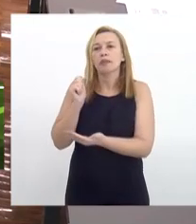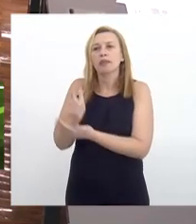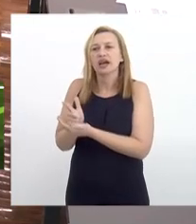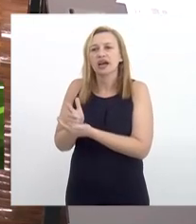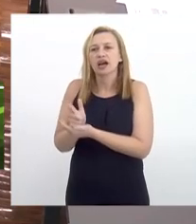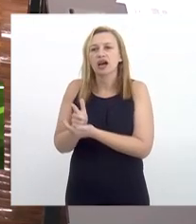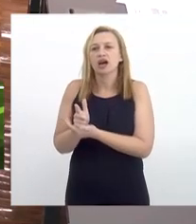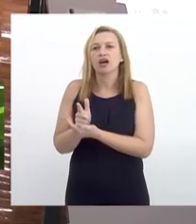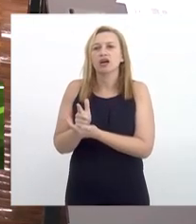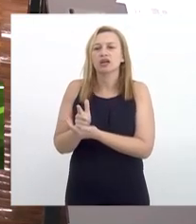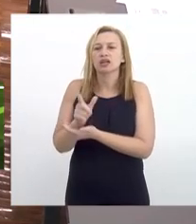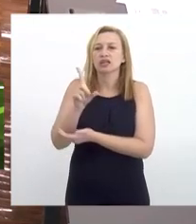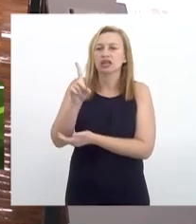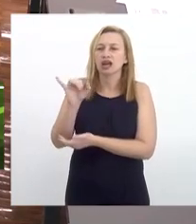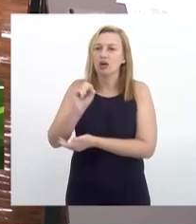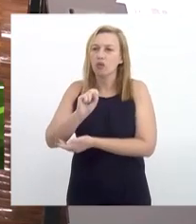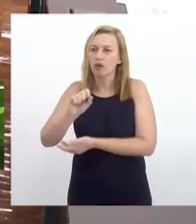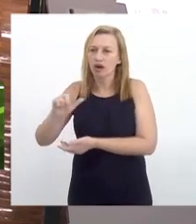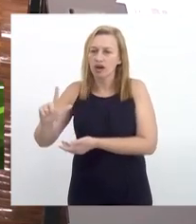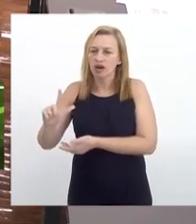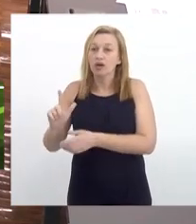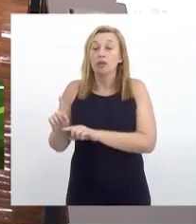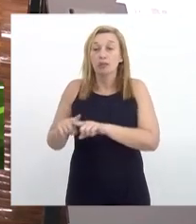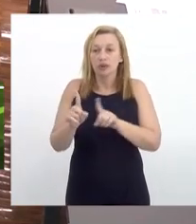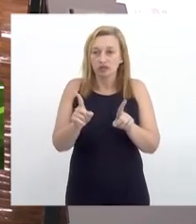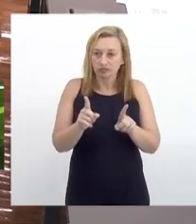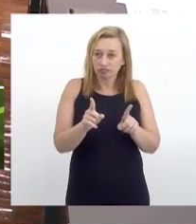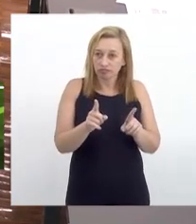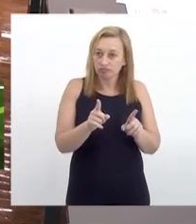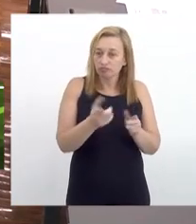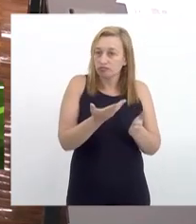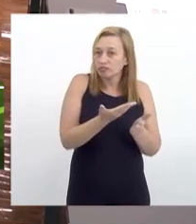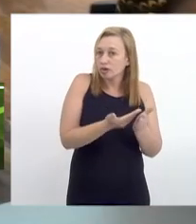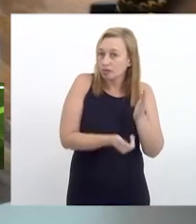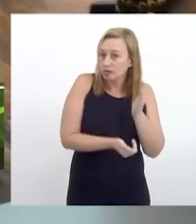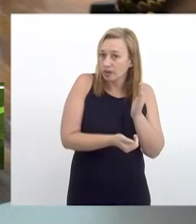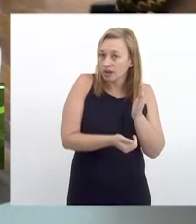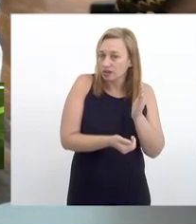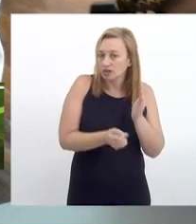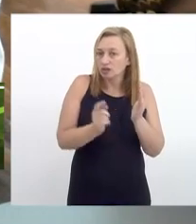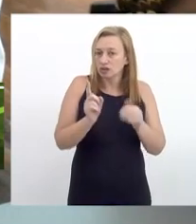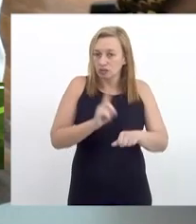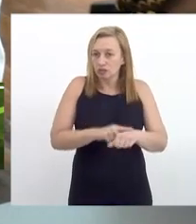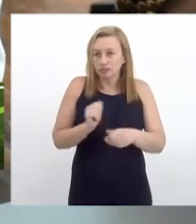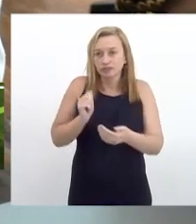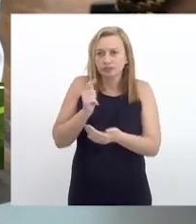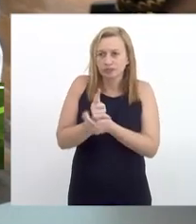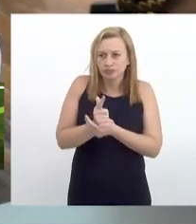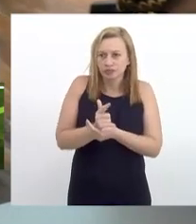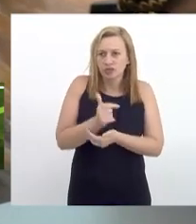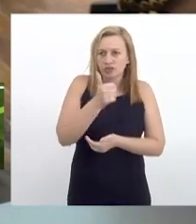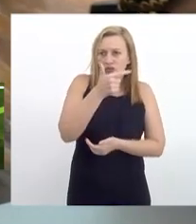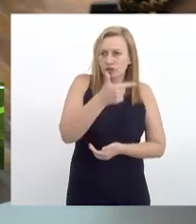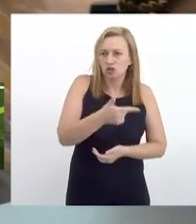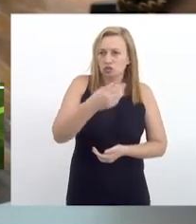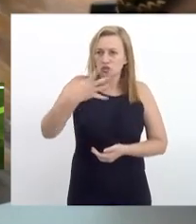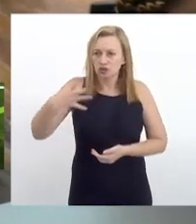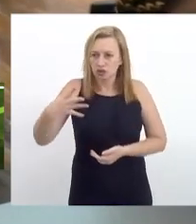da operação Delaware só que vai ter uma queda nesse pagamento a partir de 2024